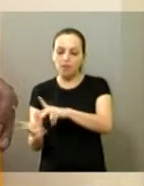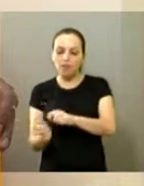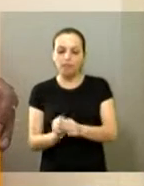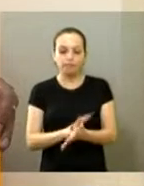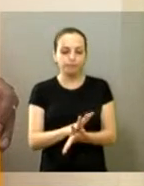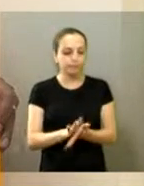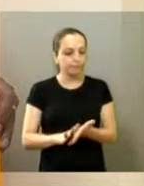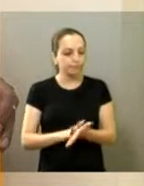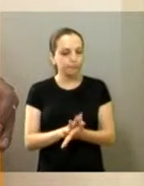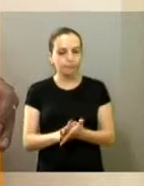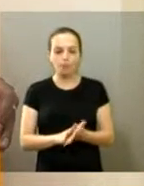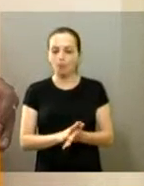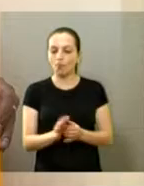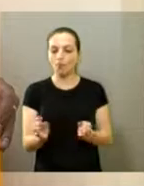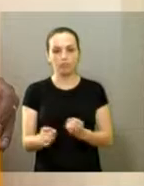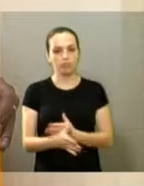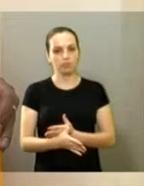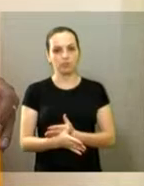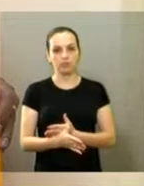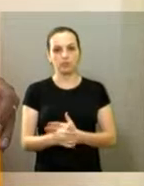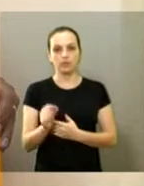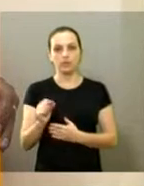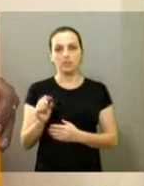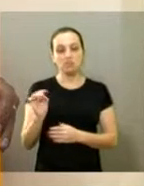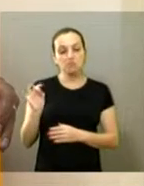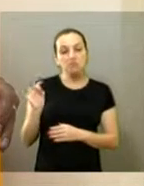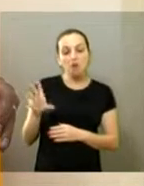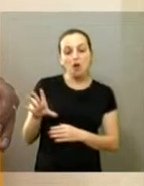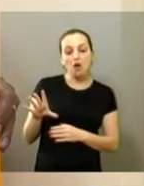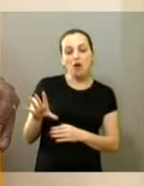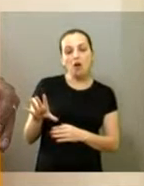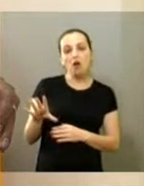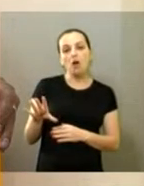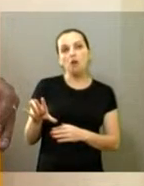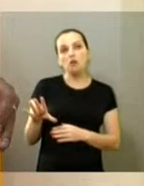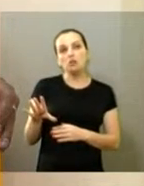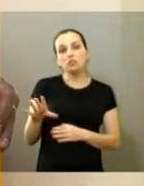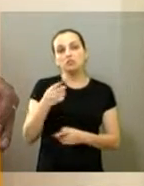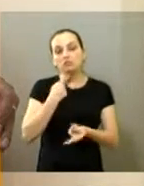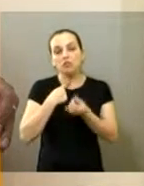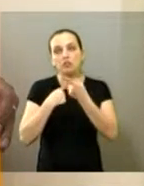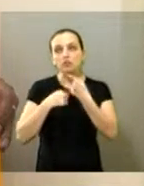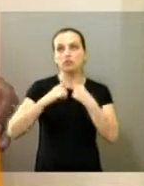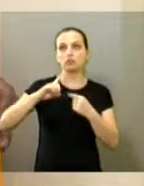Deus? E simplesmente dependemos da vontade dEle.